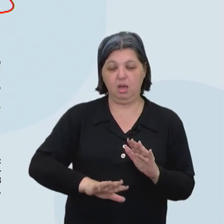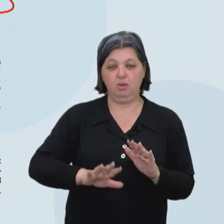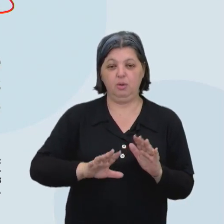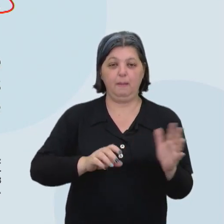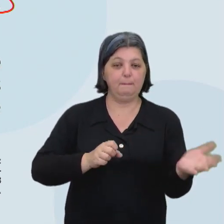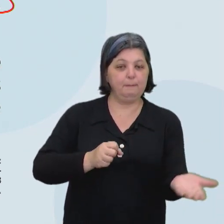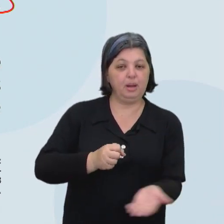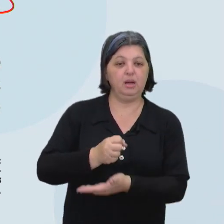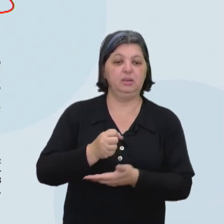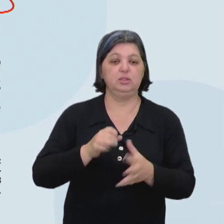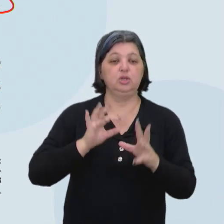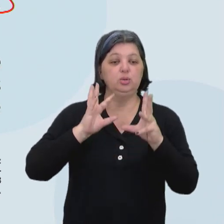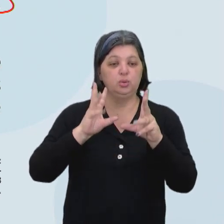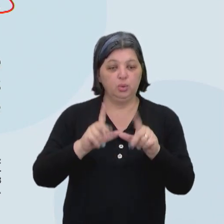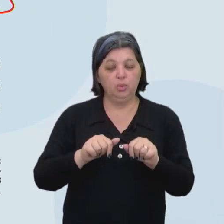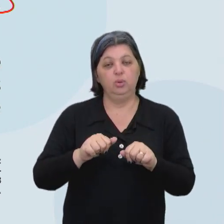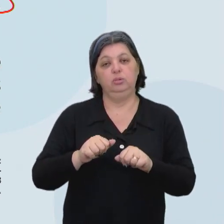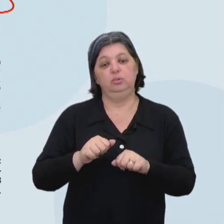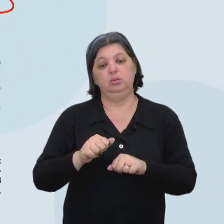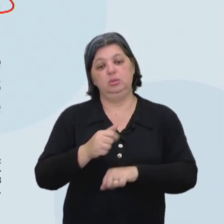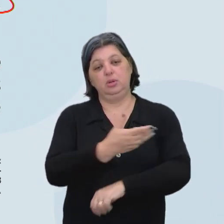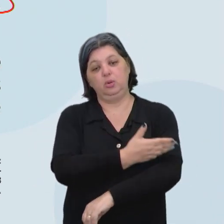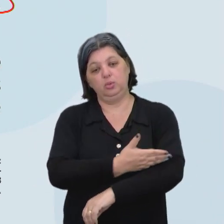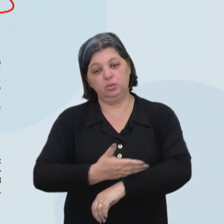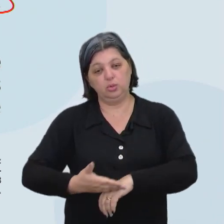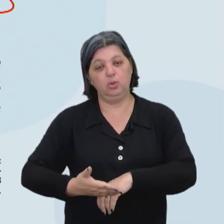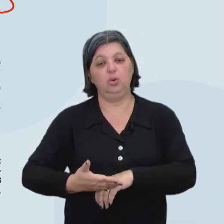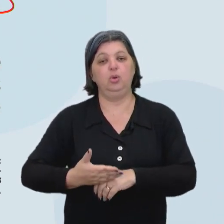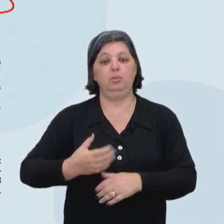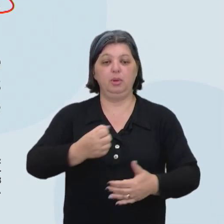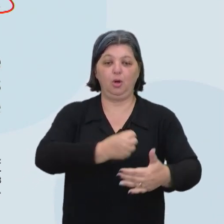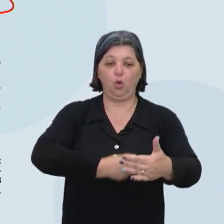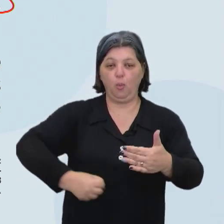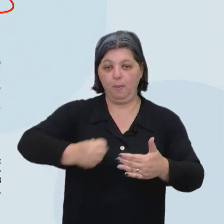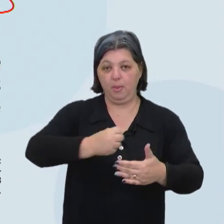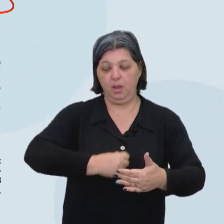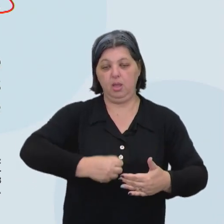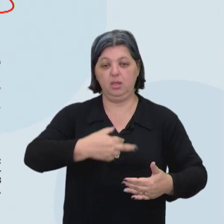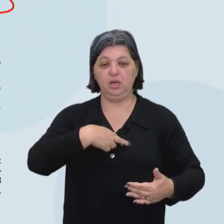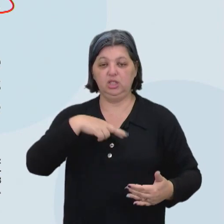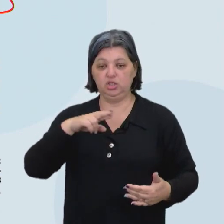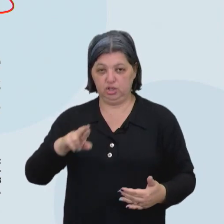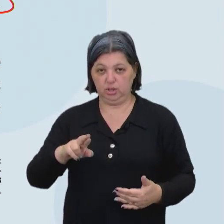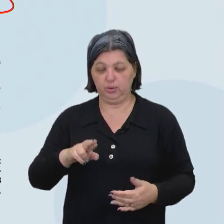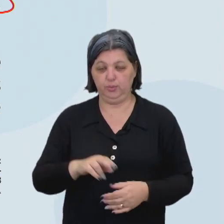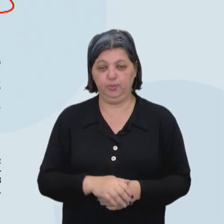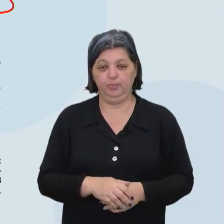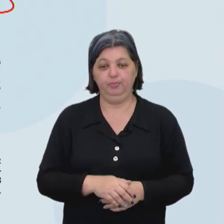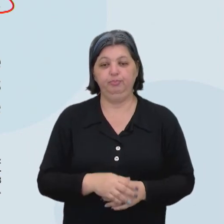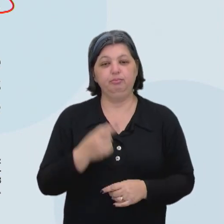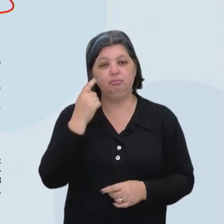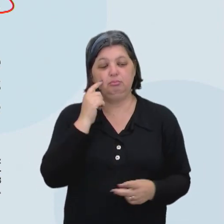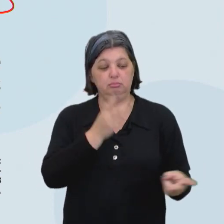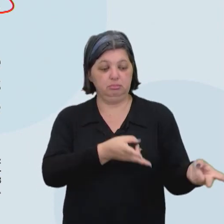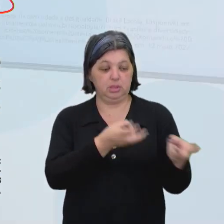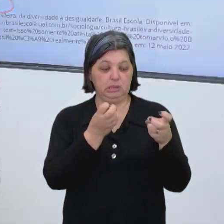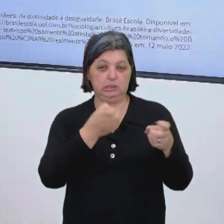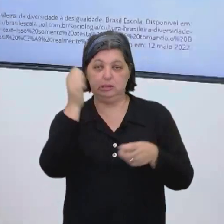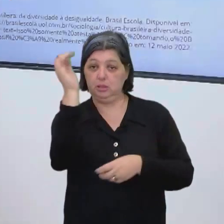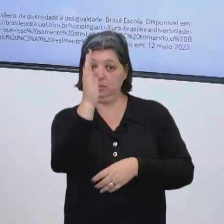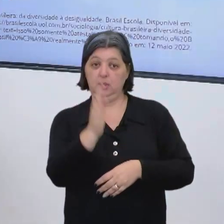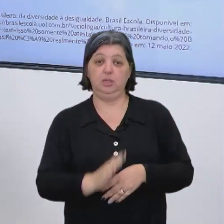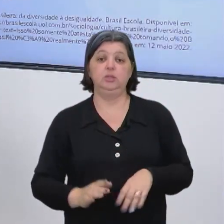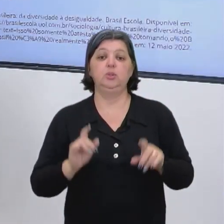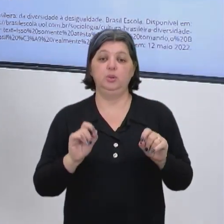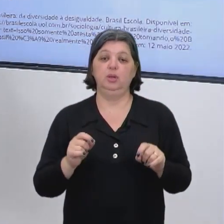justamente envolver todos esses hábitos, costumes, a culinária, as crenças, que quando a gente vai olhar para o Brasil, a gente vai